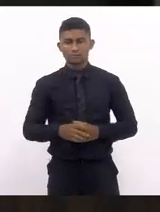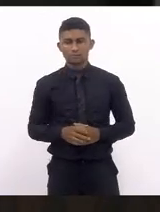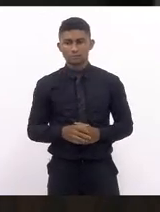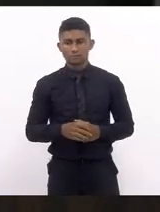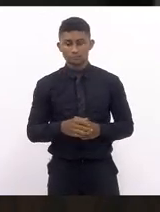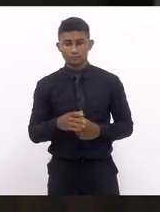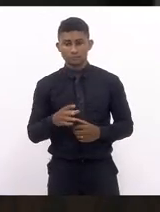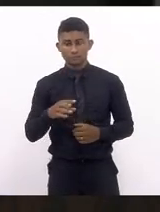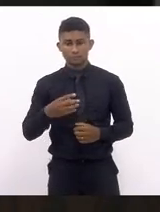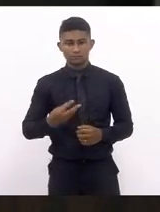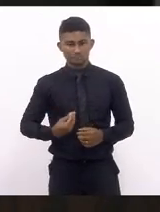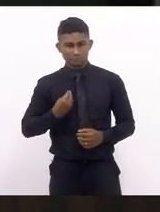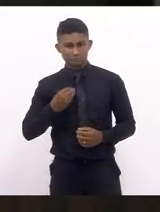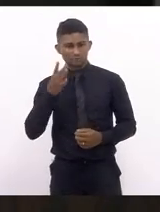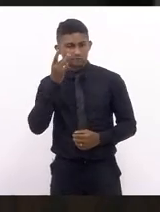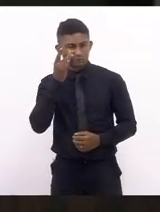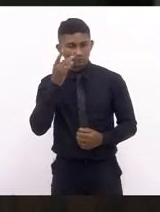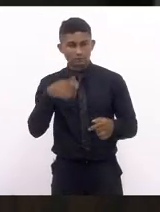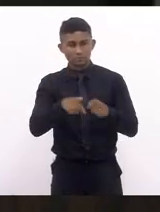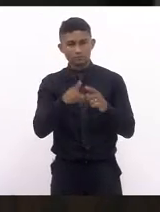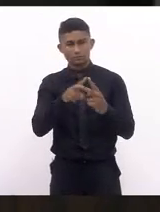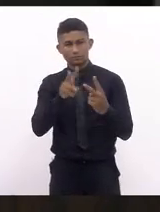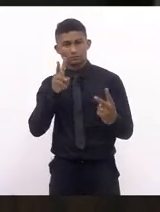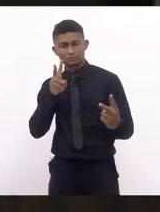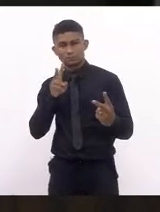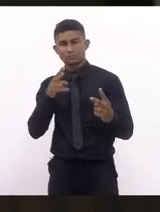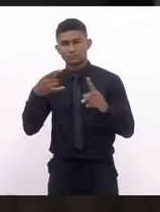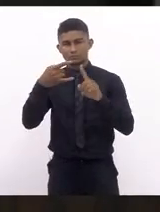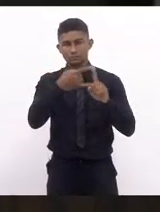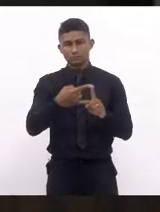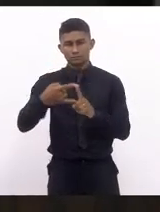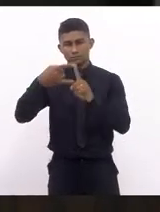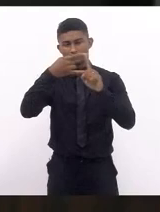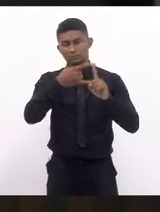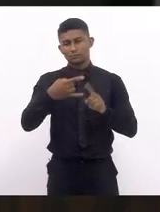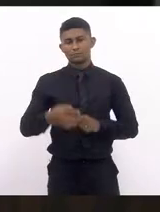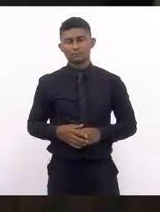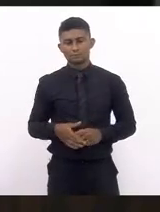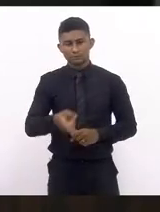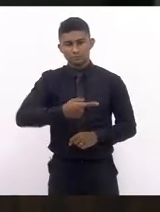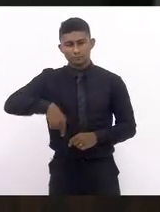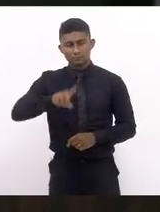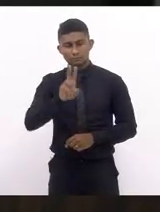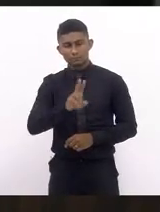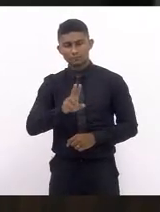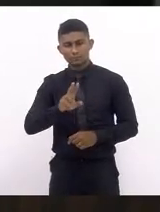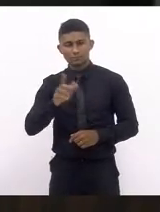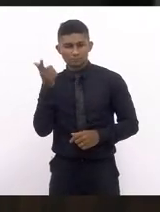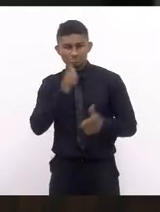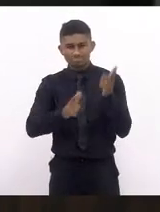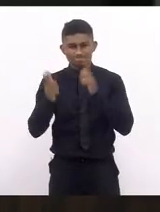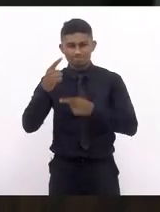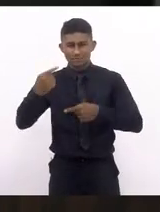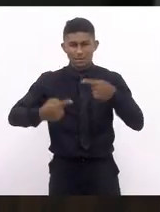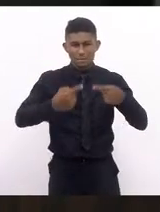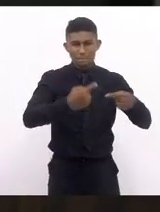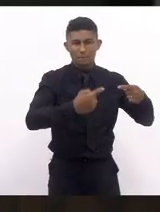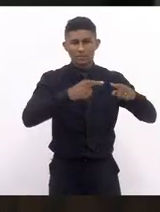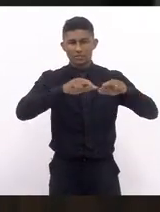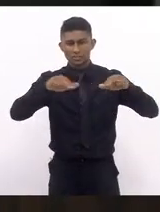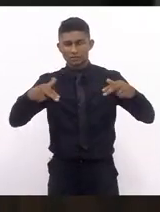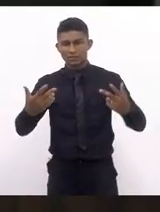presencialmente em motos eu ia botar medo pela ferramenta Azul realizamos encontrar os debates com a sociedade civil organizada